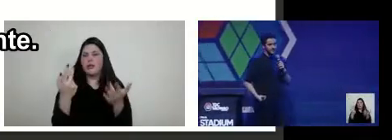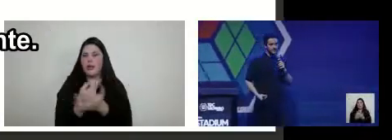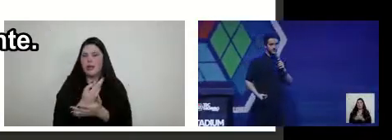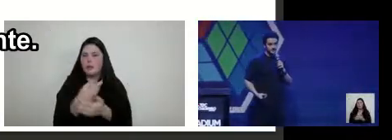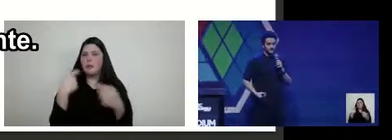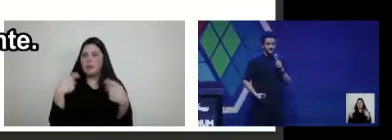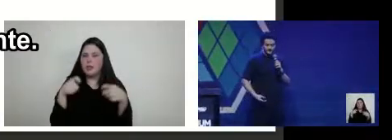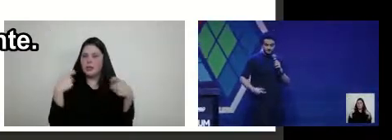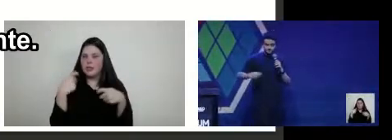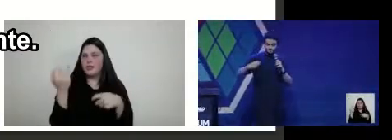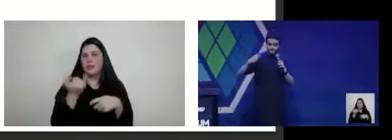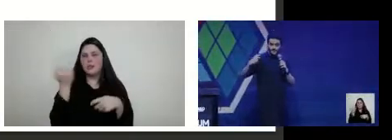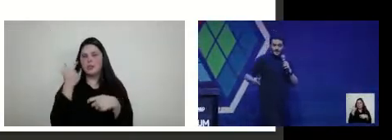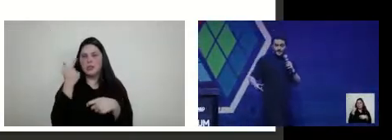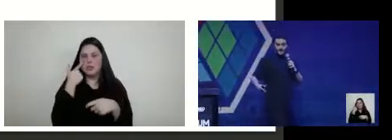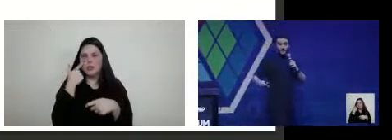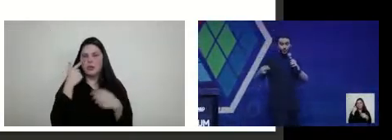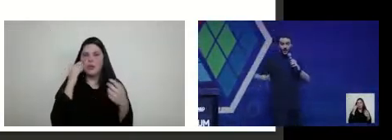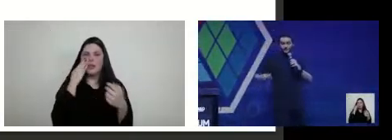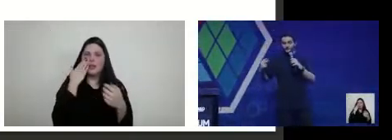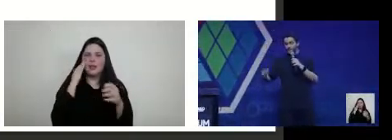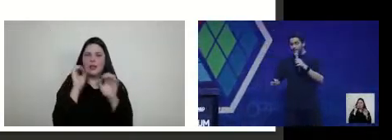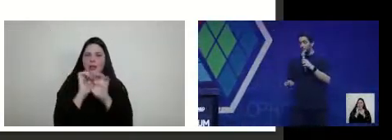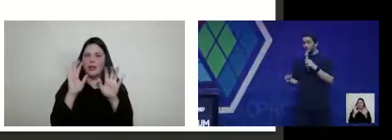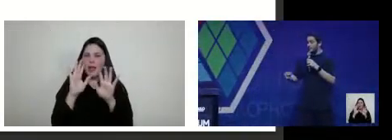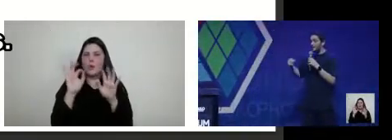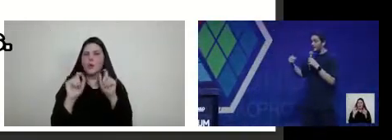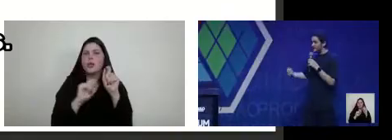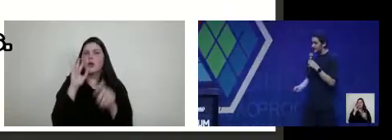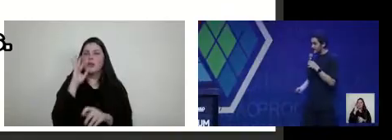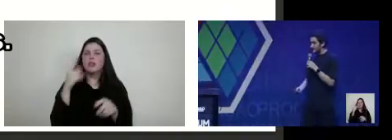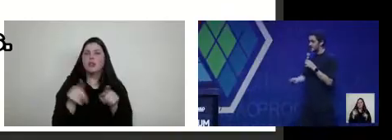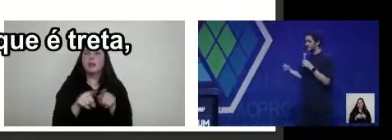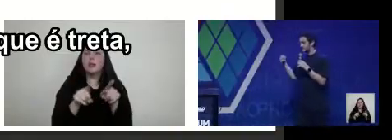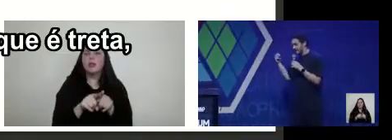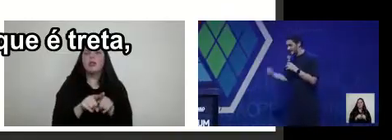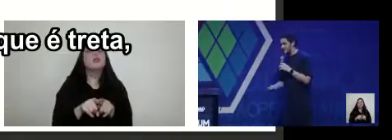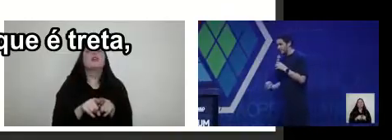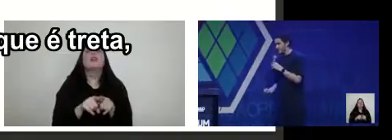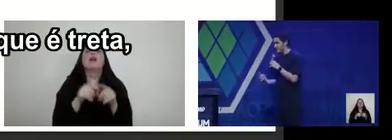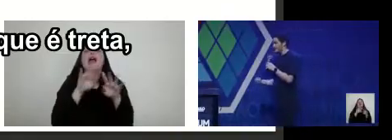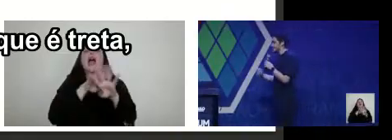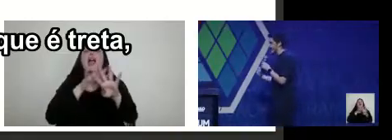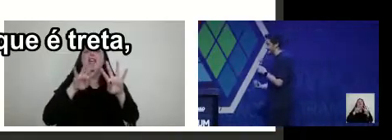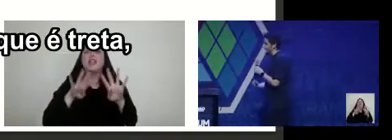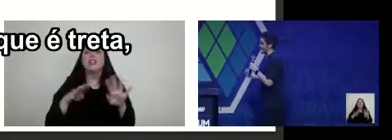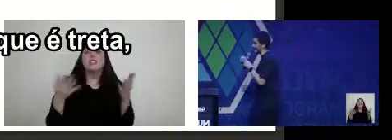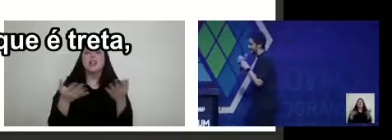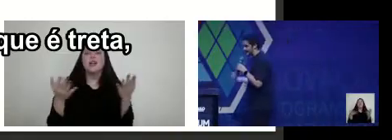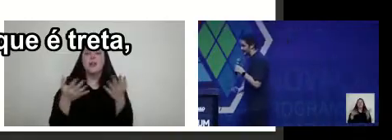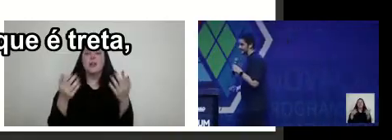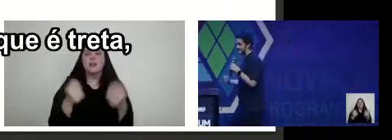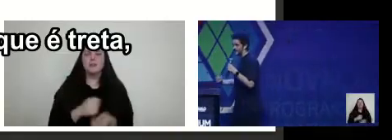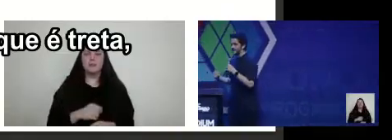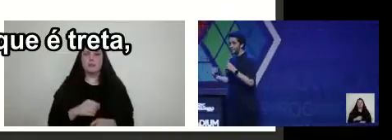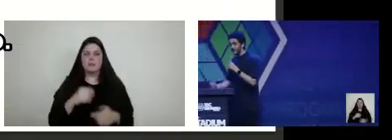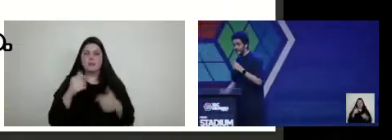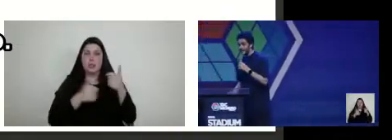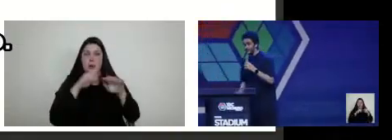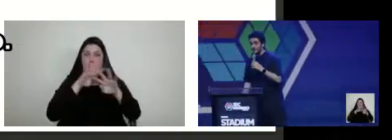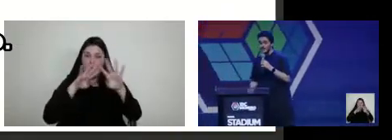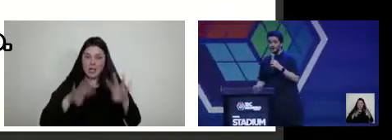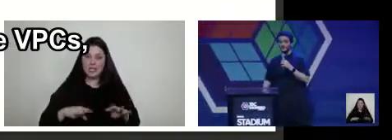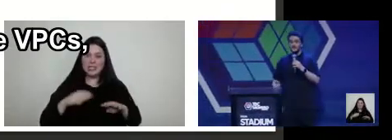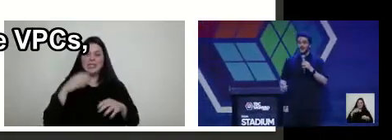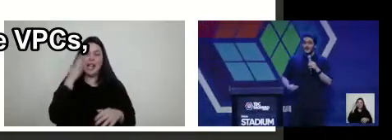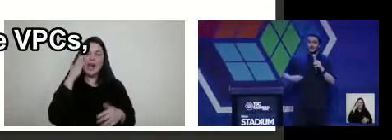é extremamente importante. Tá? O off firewall, então a parte de redes. quem trampou com rede sabe que é treta, sabe que é